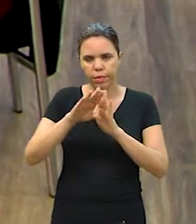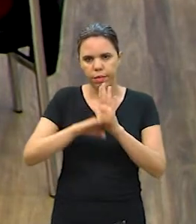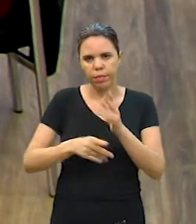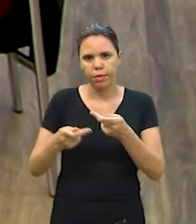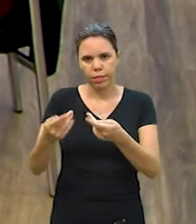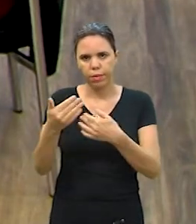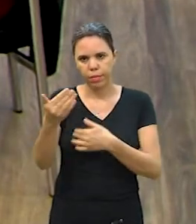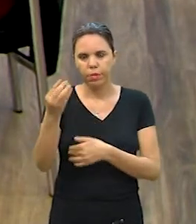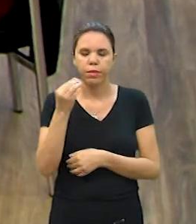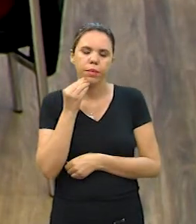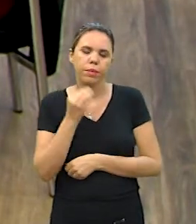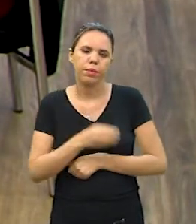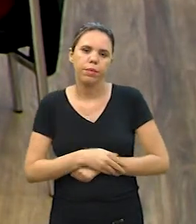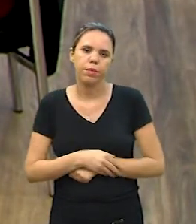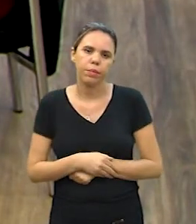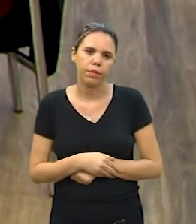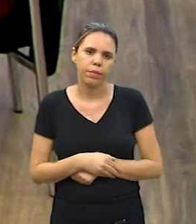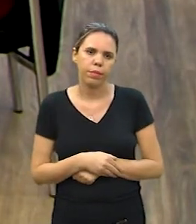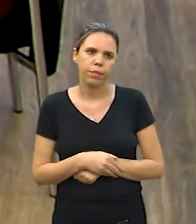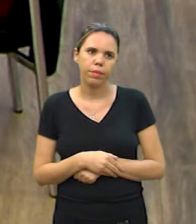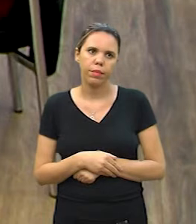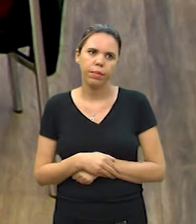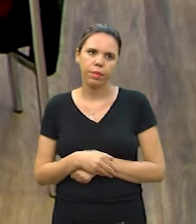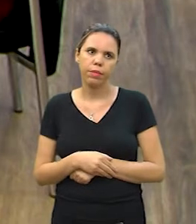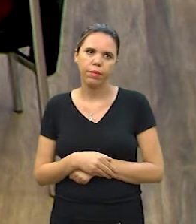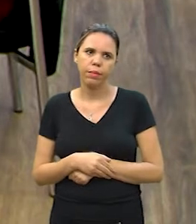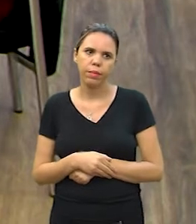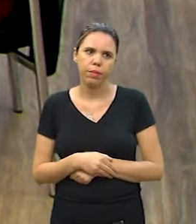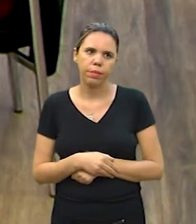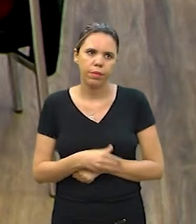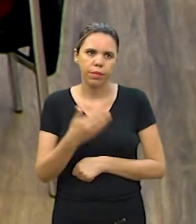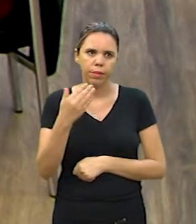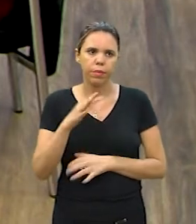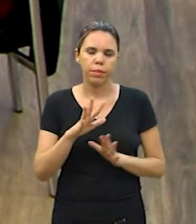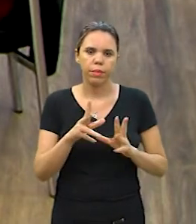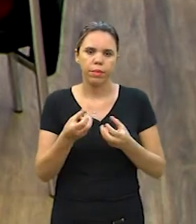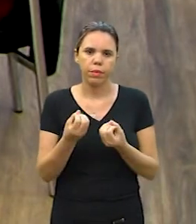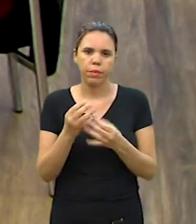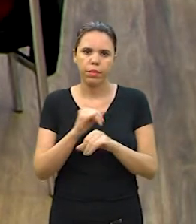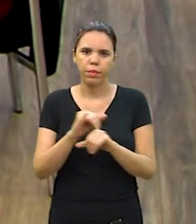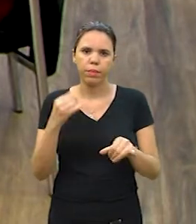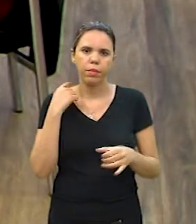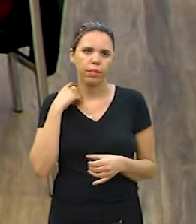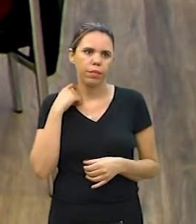de Ordem. Já fica o convite aqui para uma próxima oportunidade.